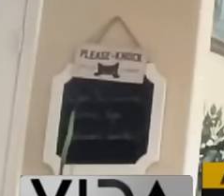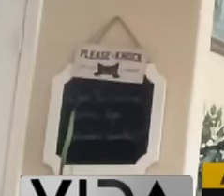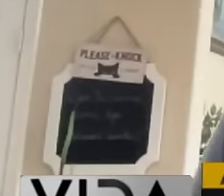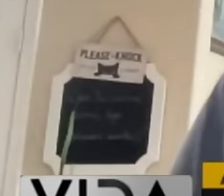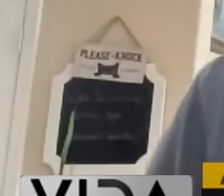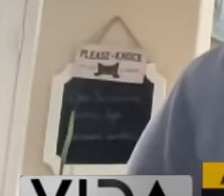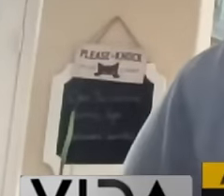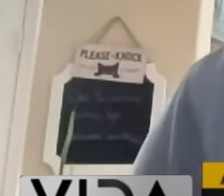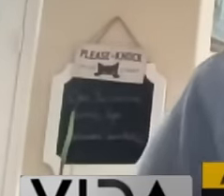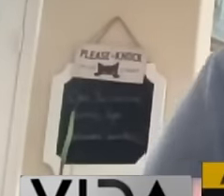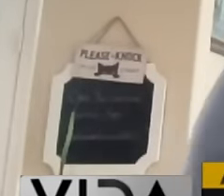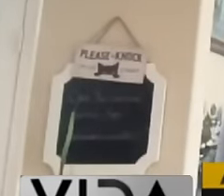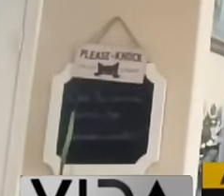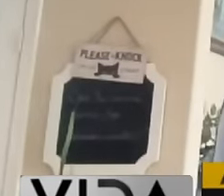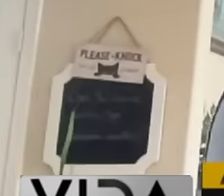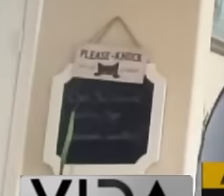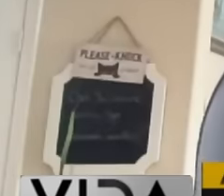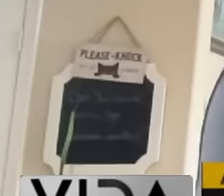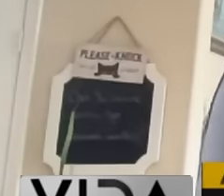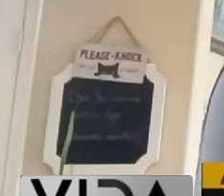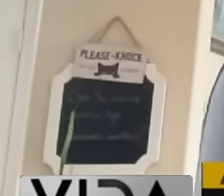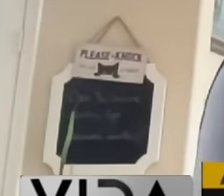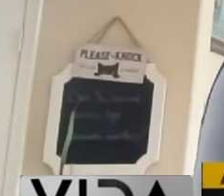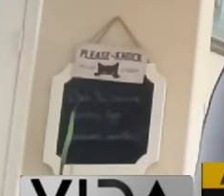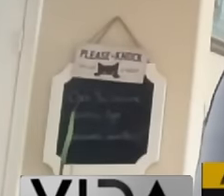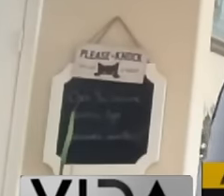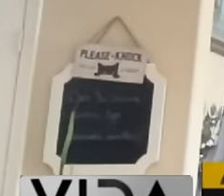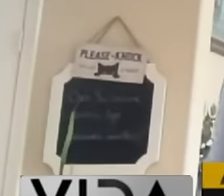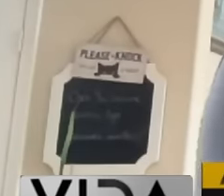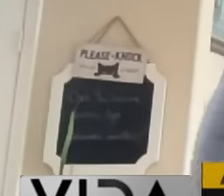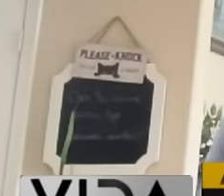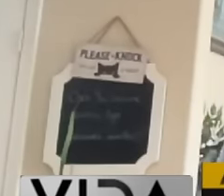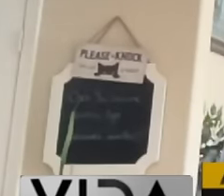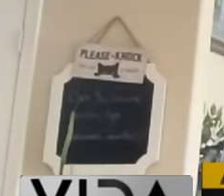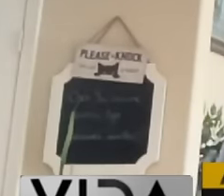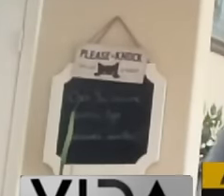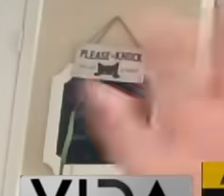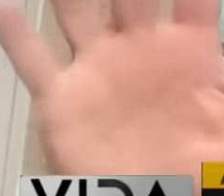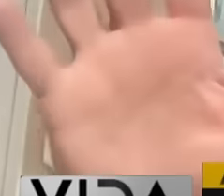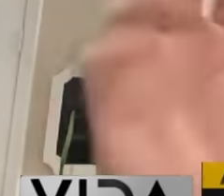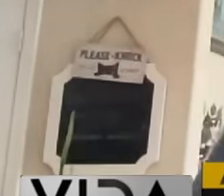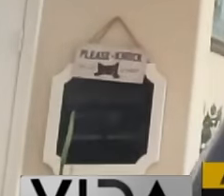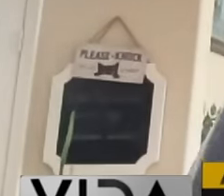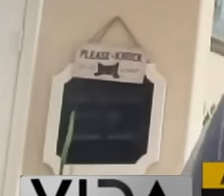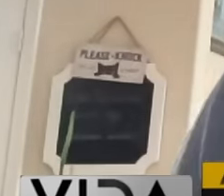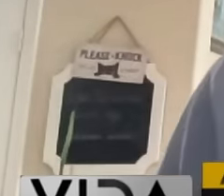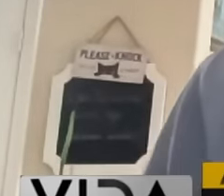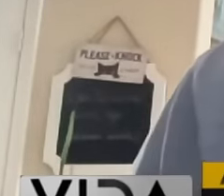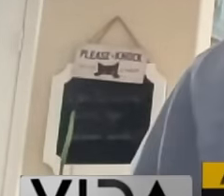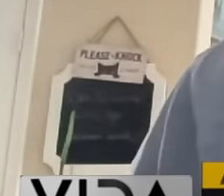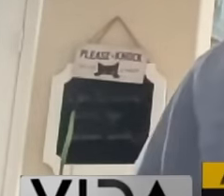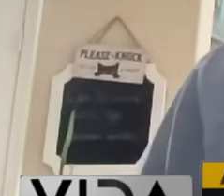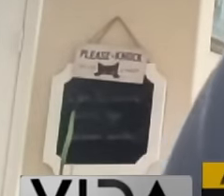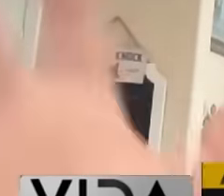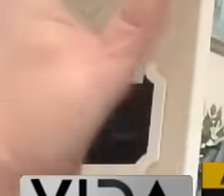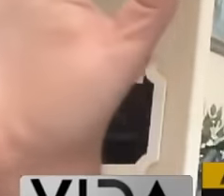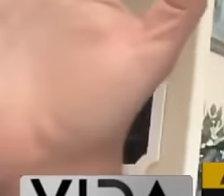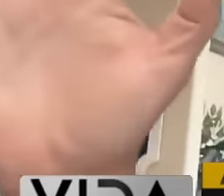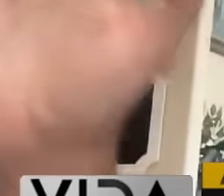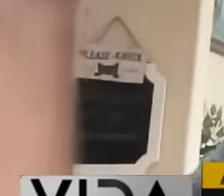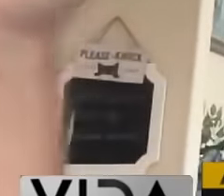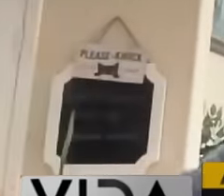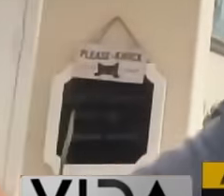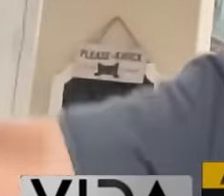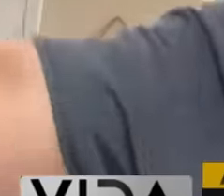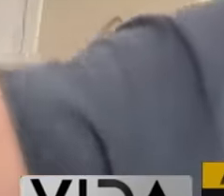não sei se vocês repararam, o pessoalzinho ligado ao Hamas, que chega ao Brasil, não foram detidos. Não é detido.